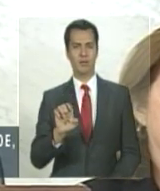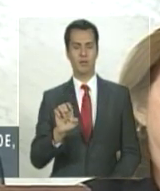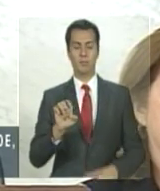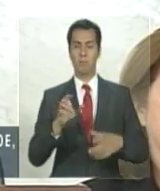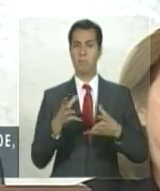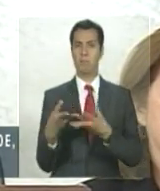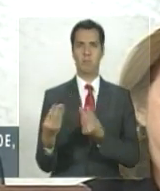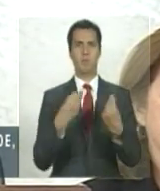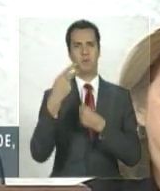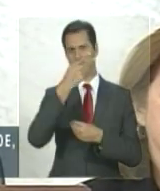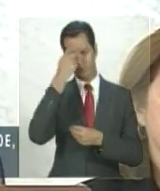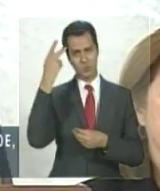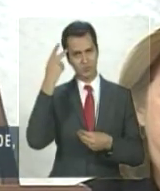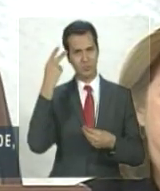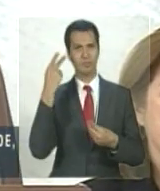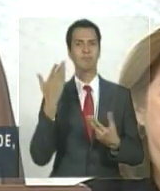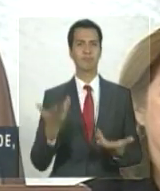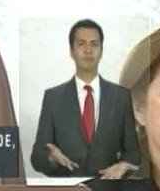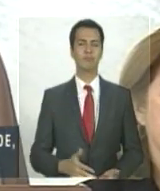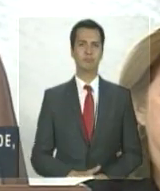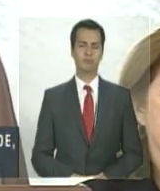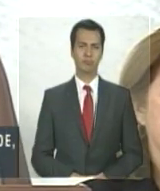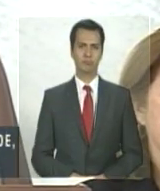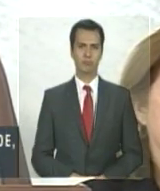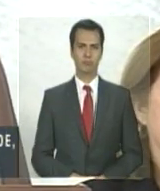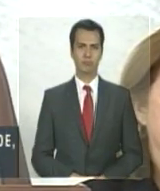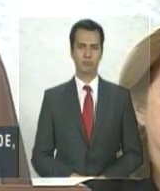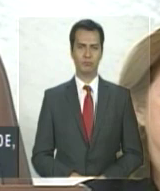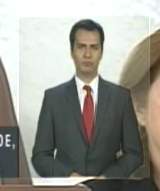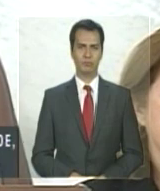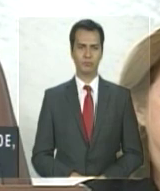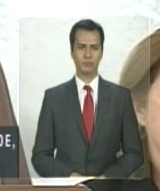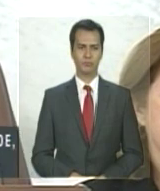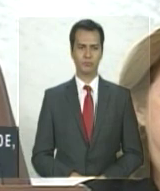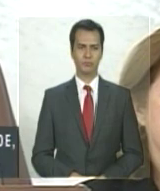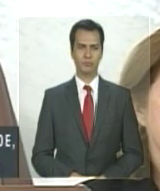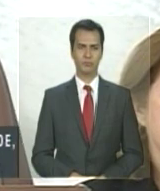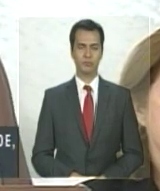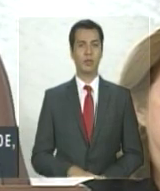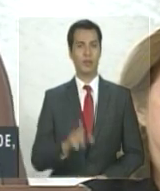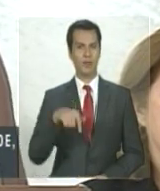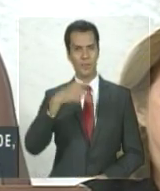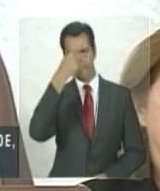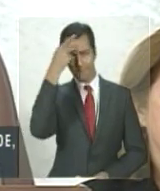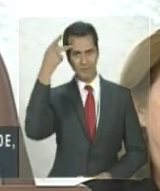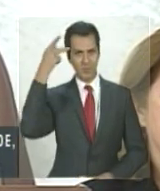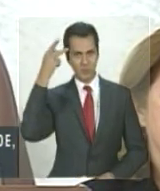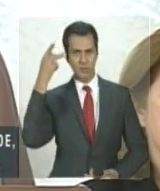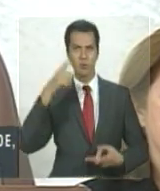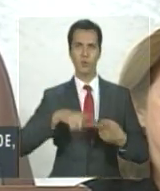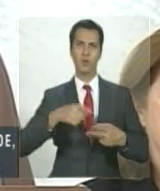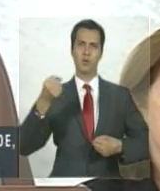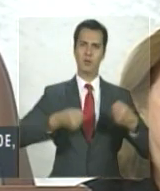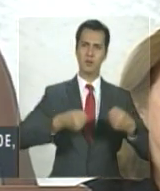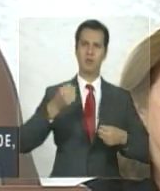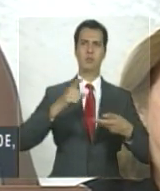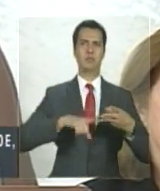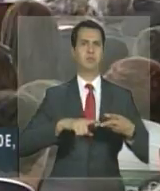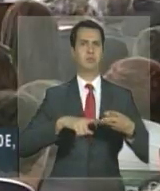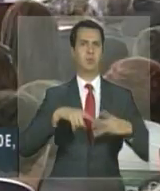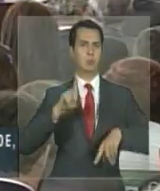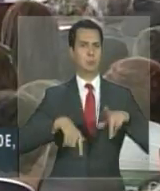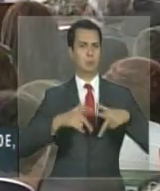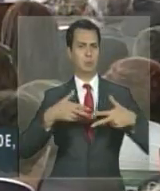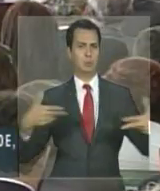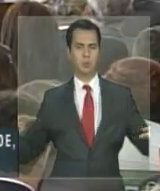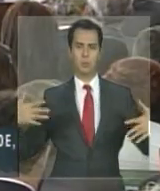massa, que é o trânsito de pessoas, veículos e mercadorias